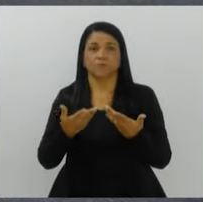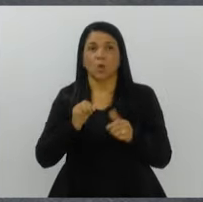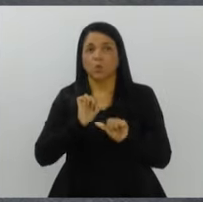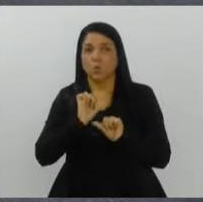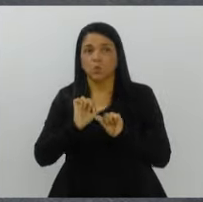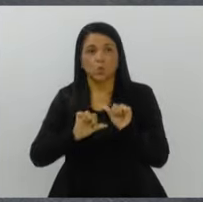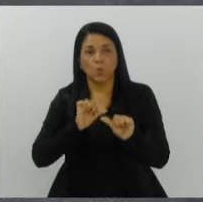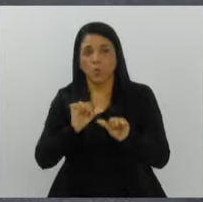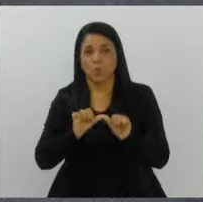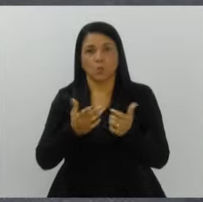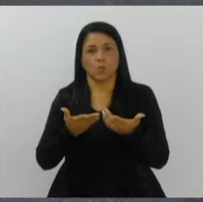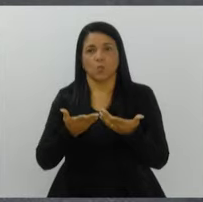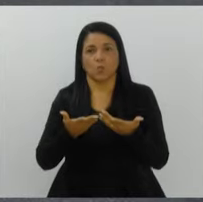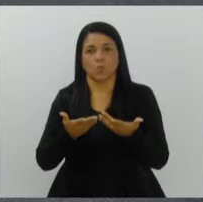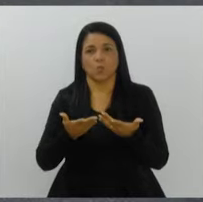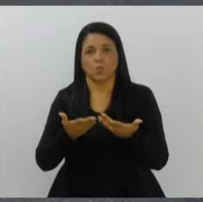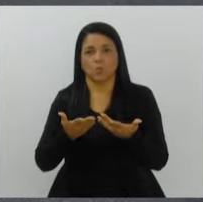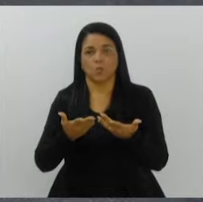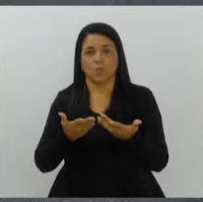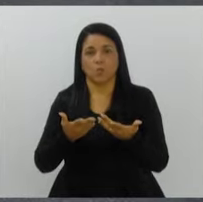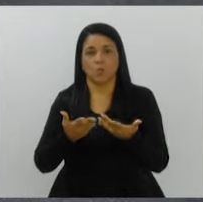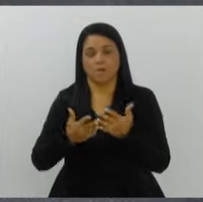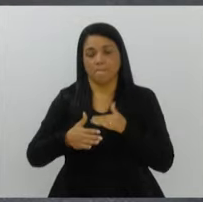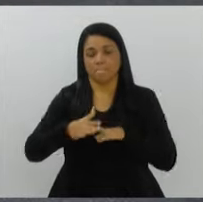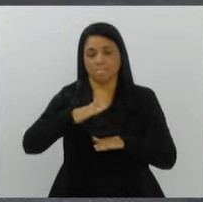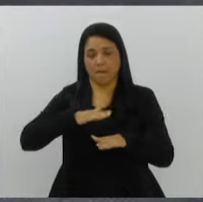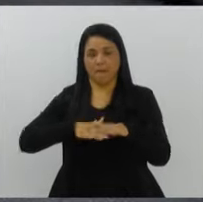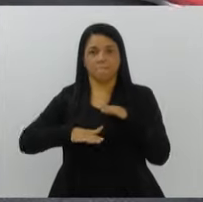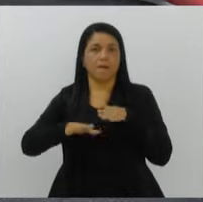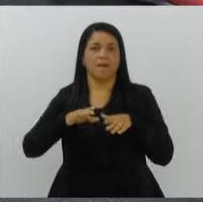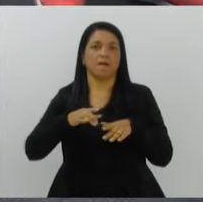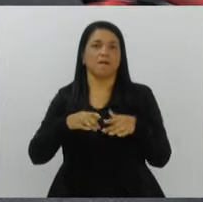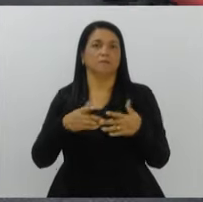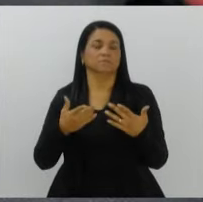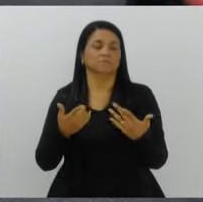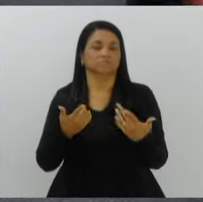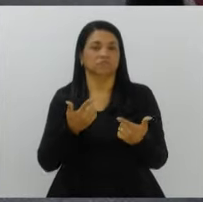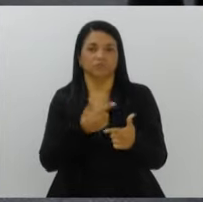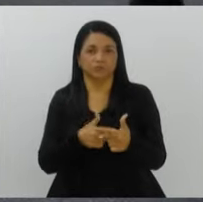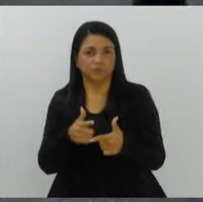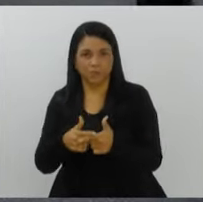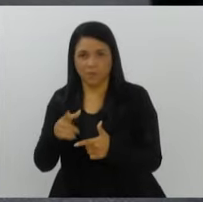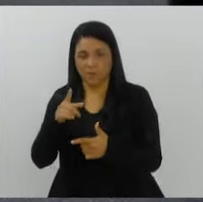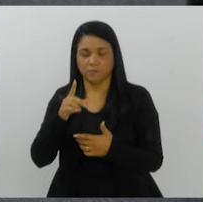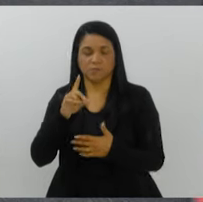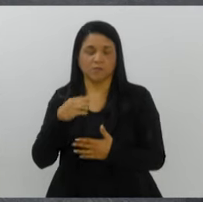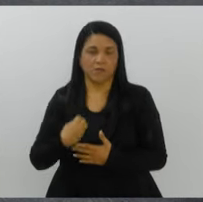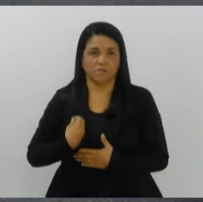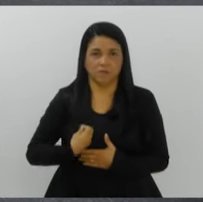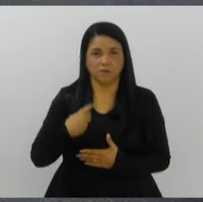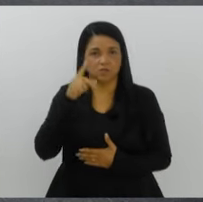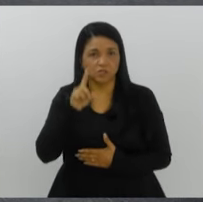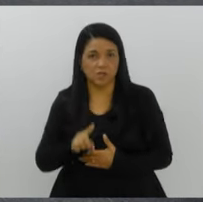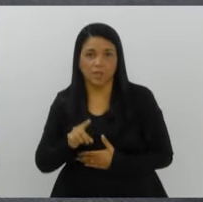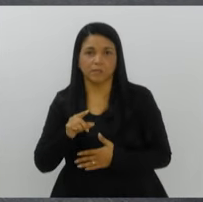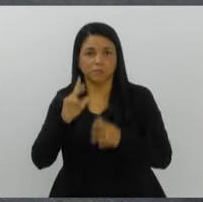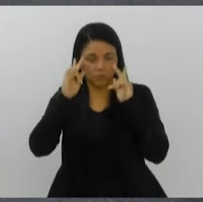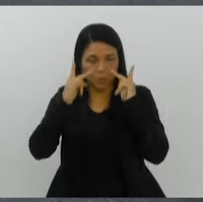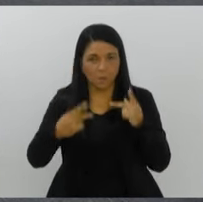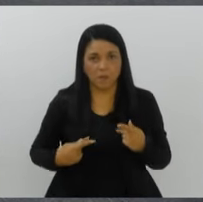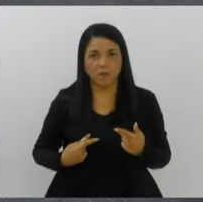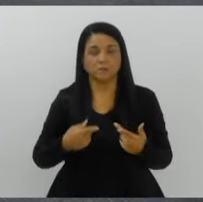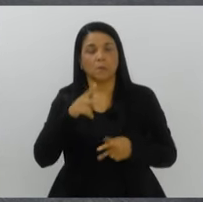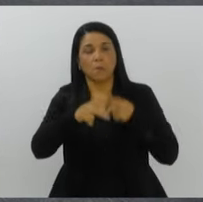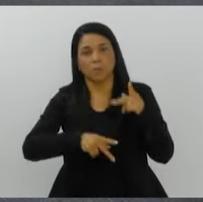passo atrás diante das defesas intransigentes da vida, dos direitos humanos, das mulheres, da população